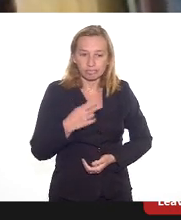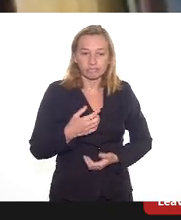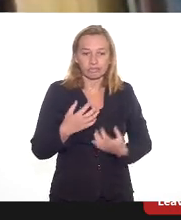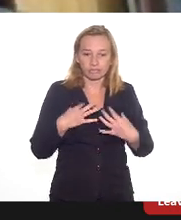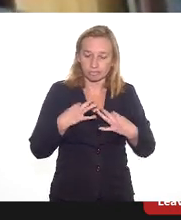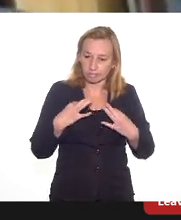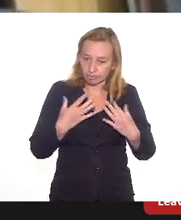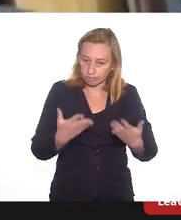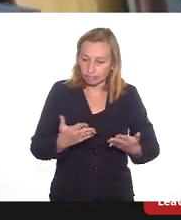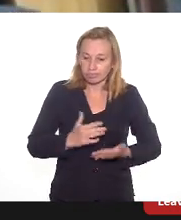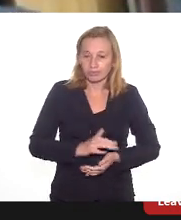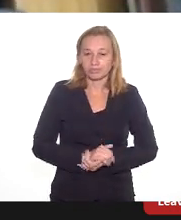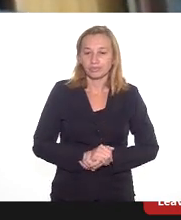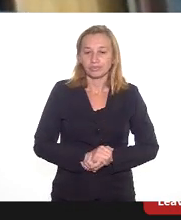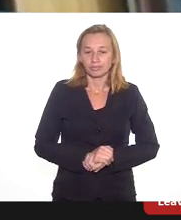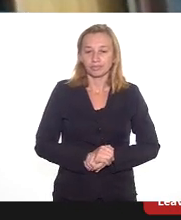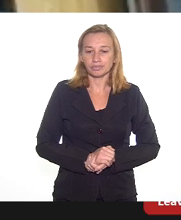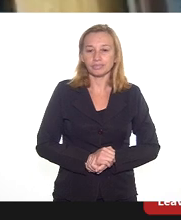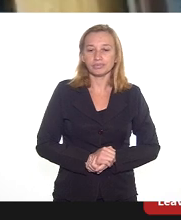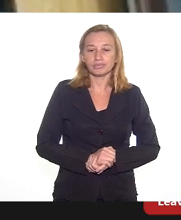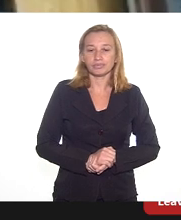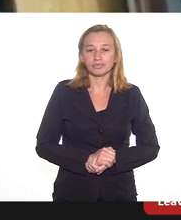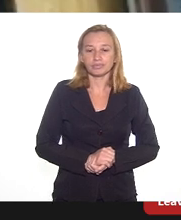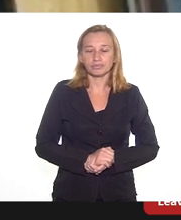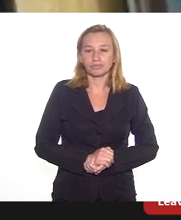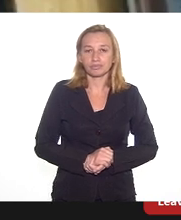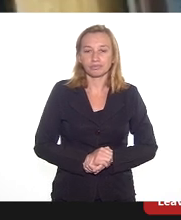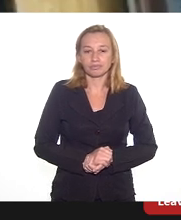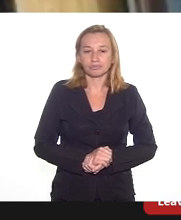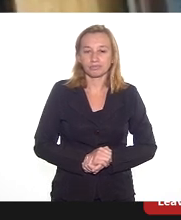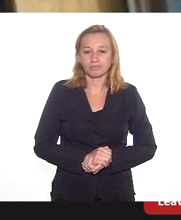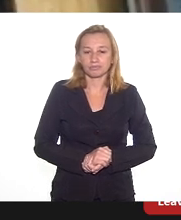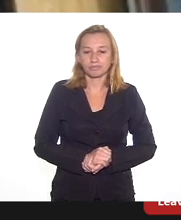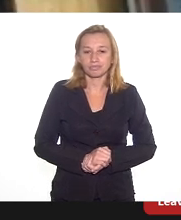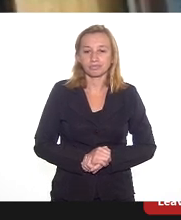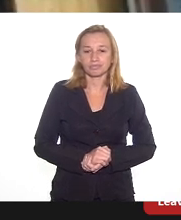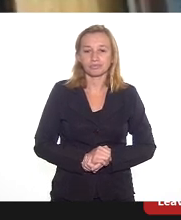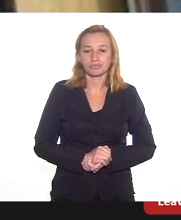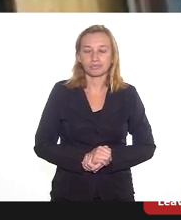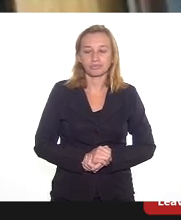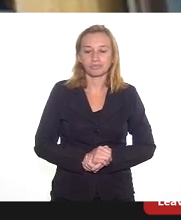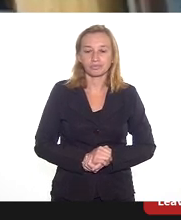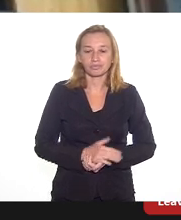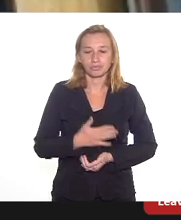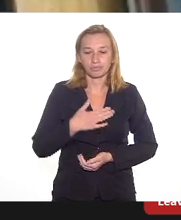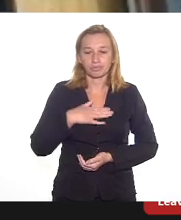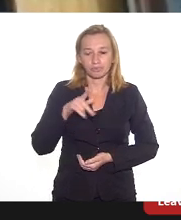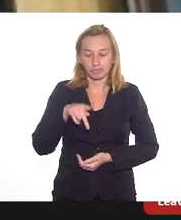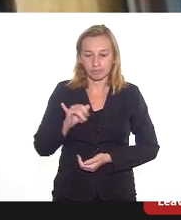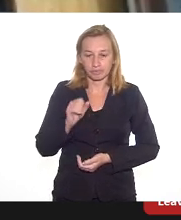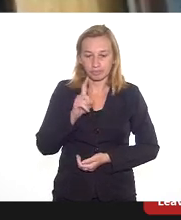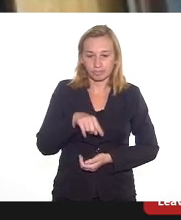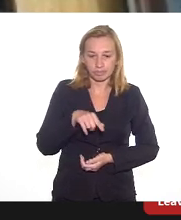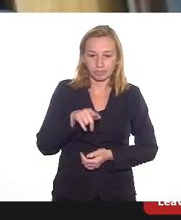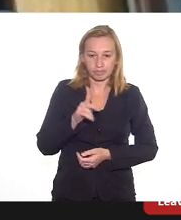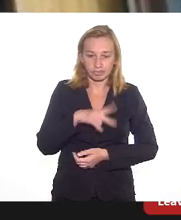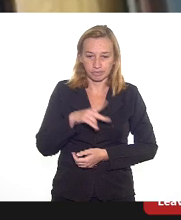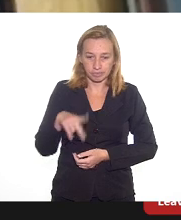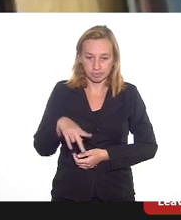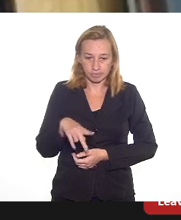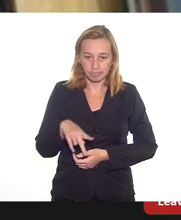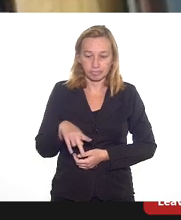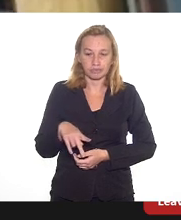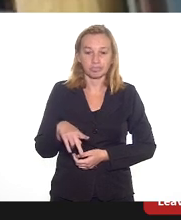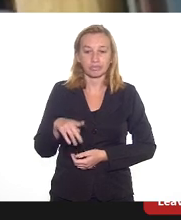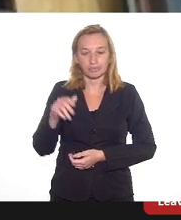me compadeço profundamente com o drama dos professores. Assim, o meu pai era professor da rede, foi professor